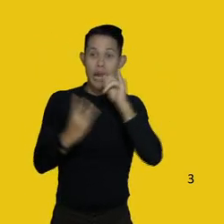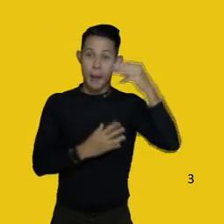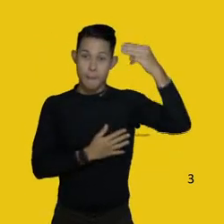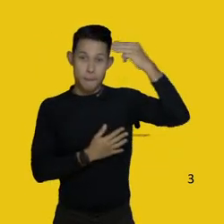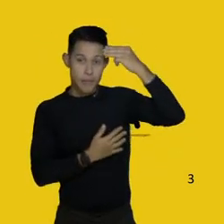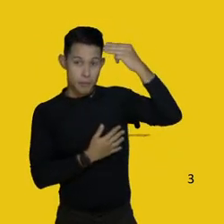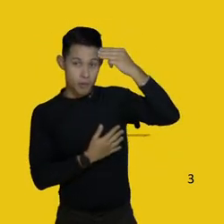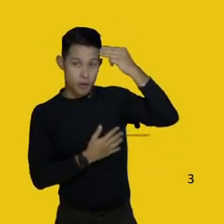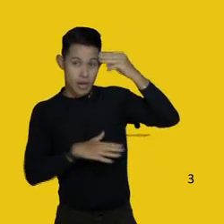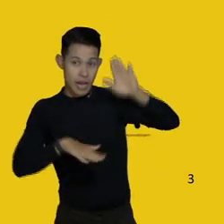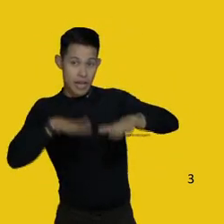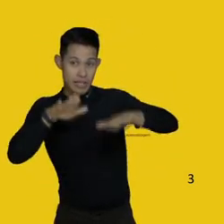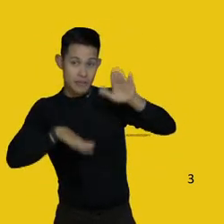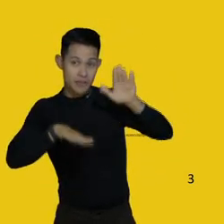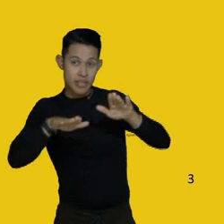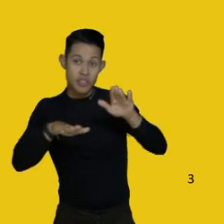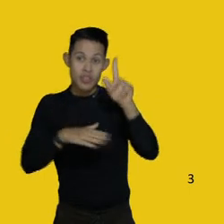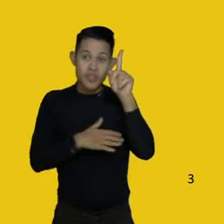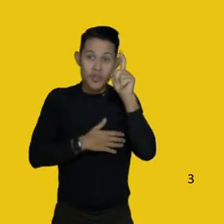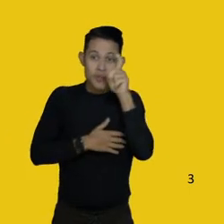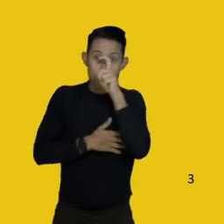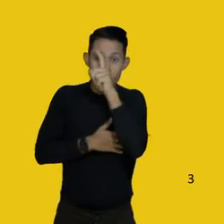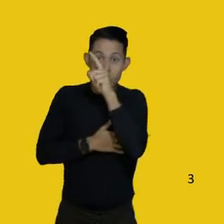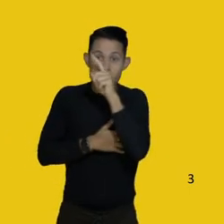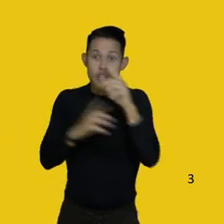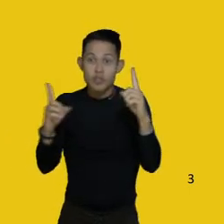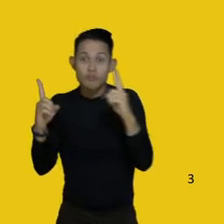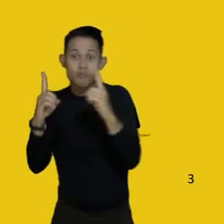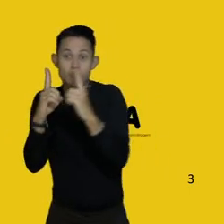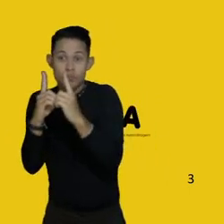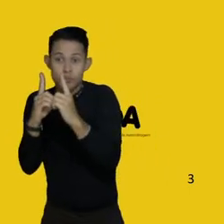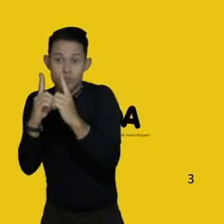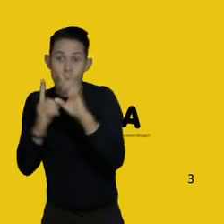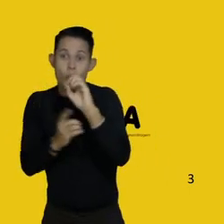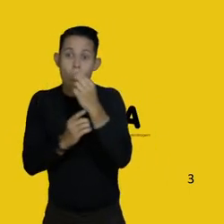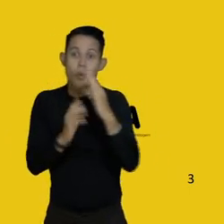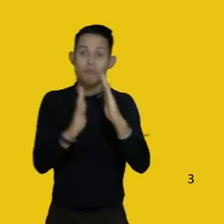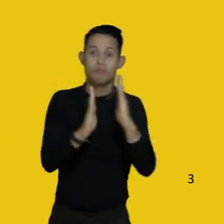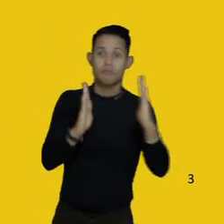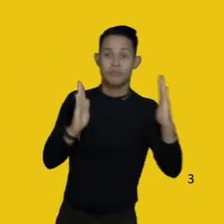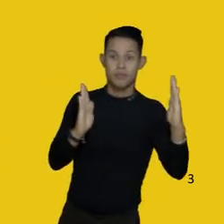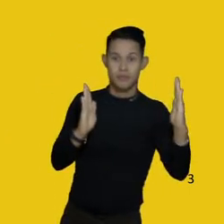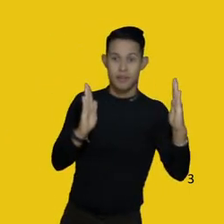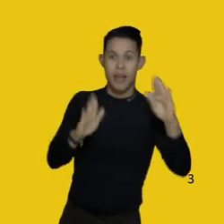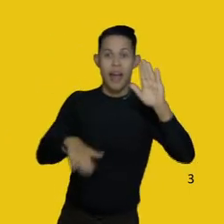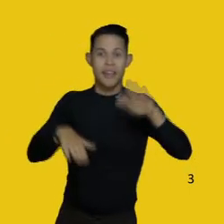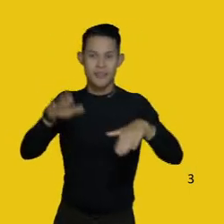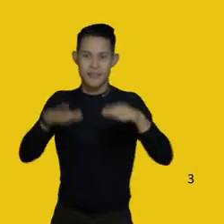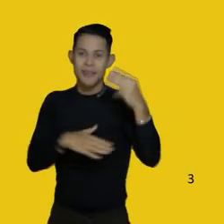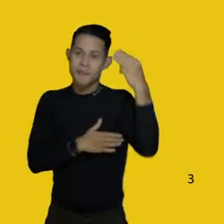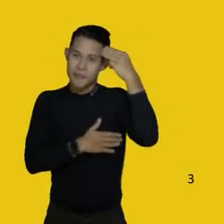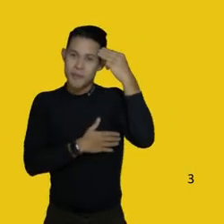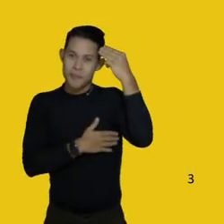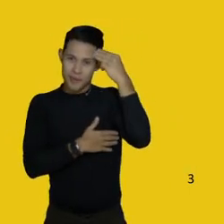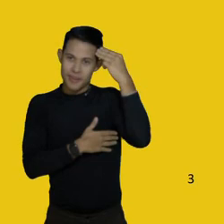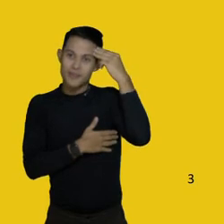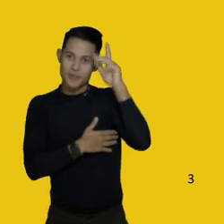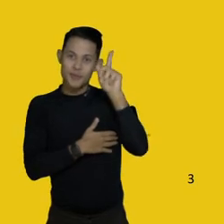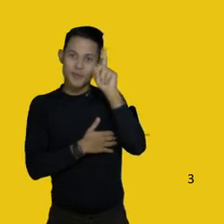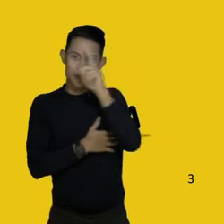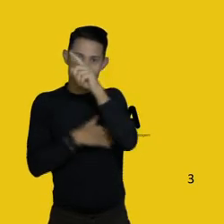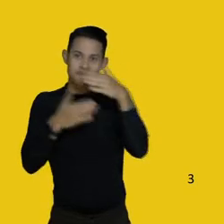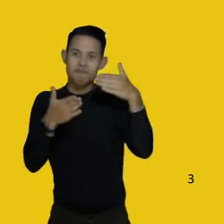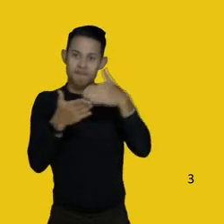tem dificuldade de memória de curto prazo ou de longo prazo né Às vezes até nas duas memórias isso depois assim vai